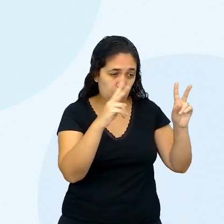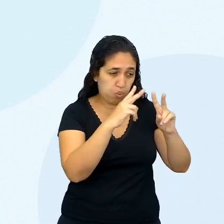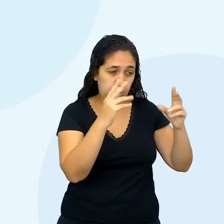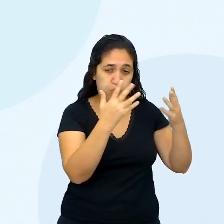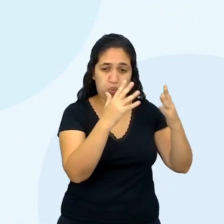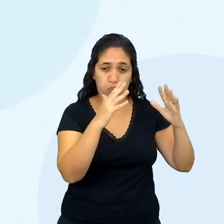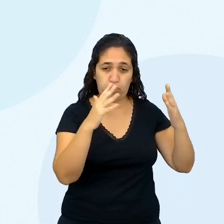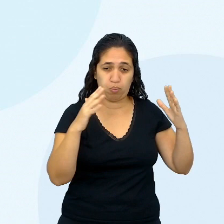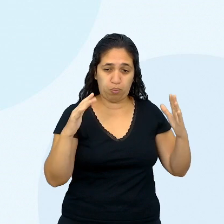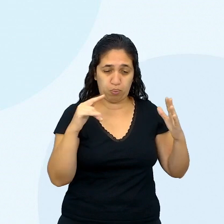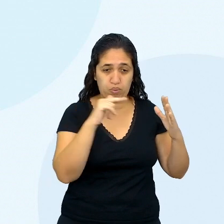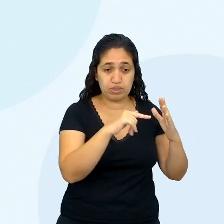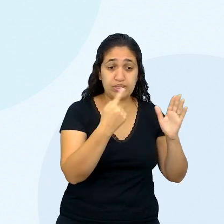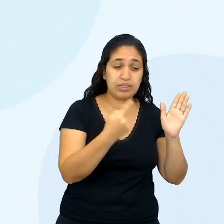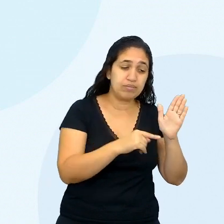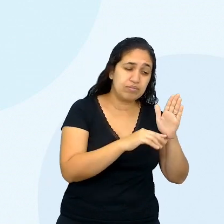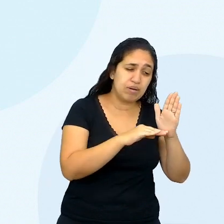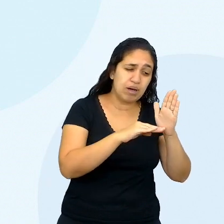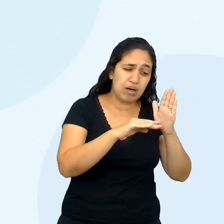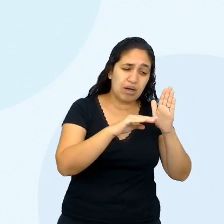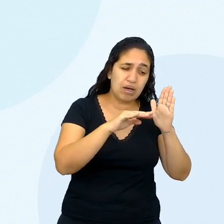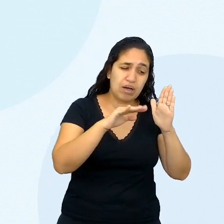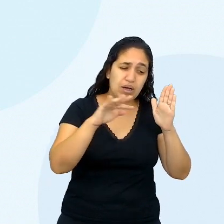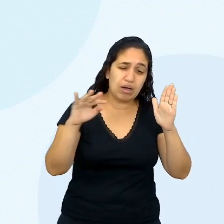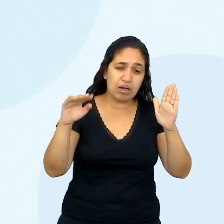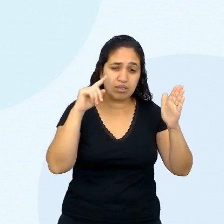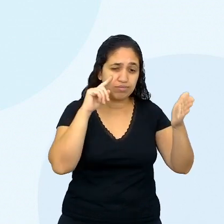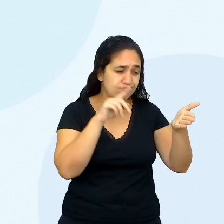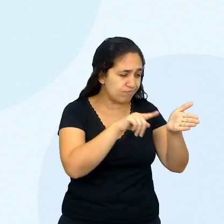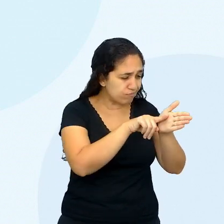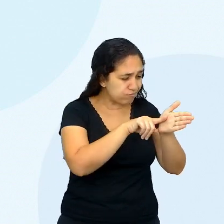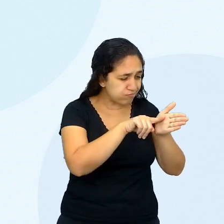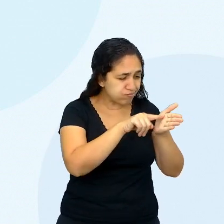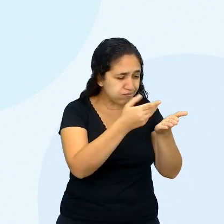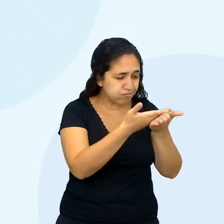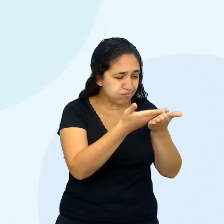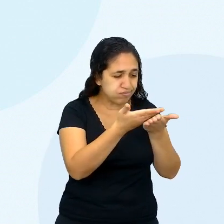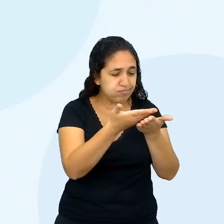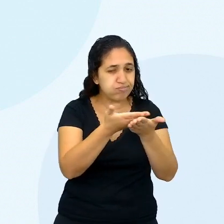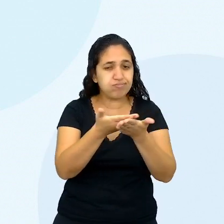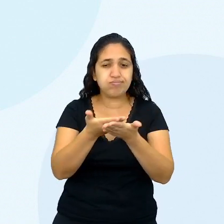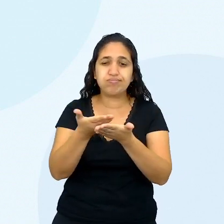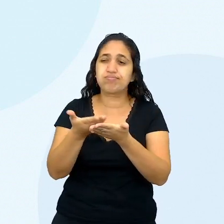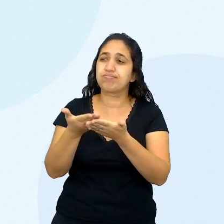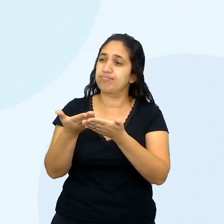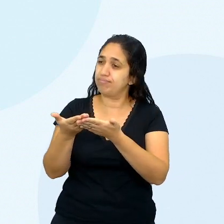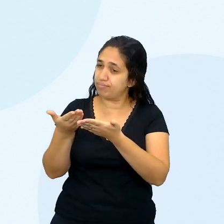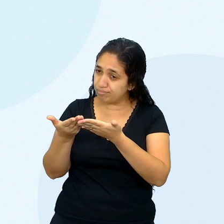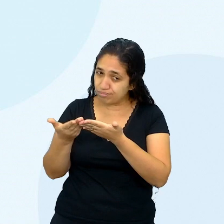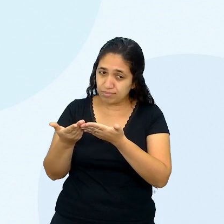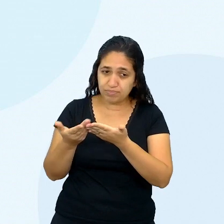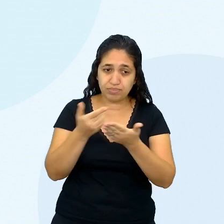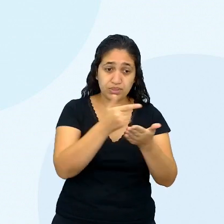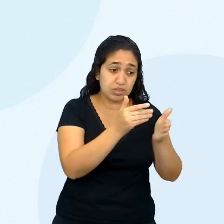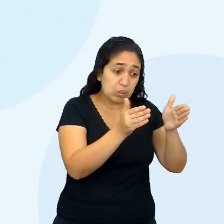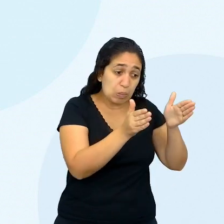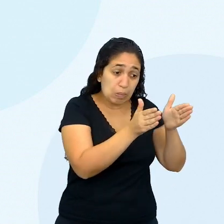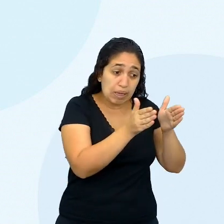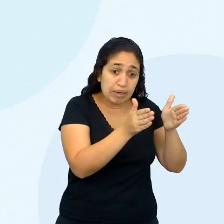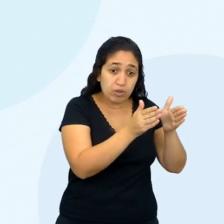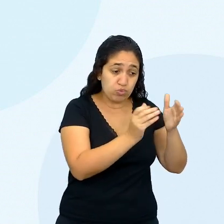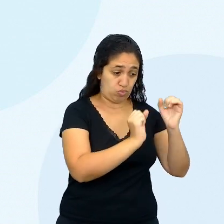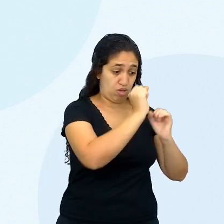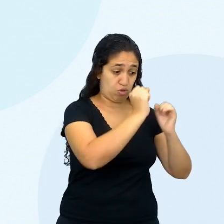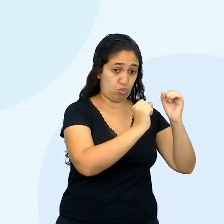tem demonstrado, né, ao longo de toda a análise das pesquisas que têm sido feitas, que nós, desde o período